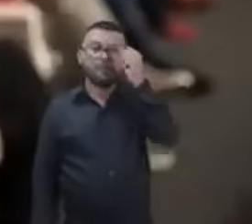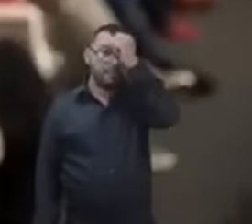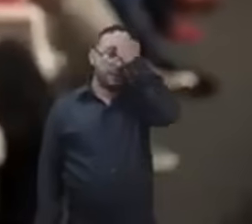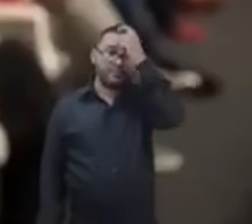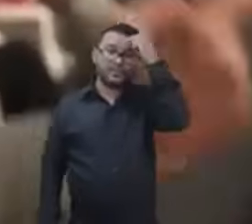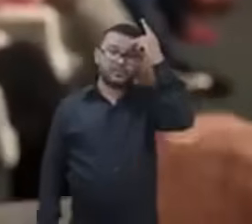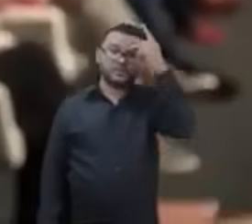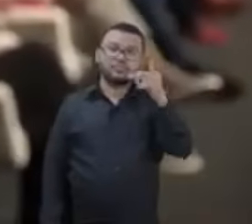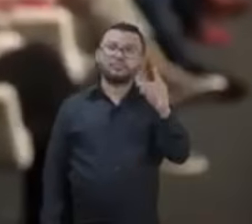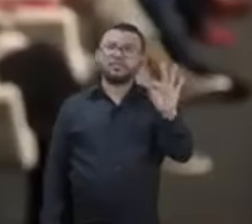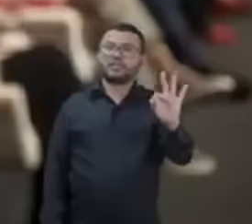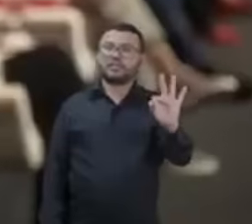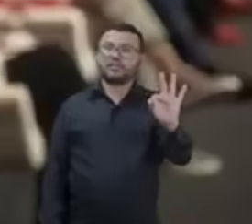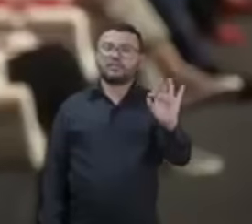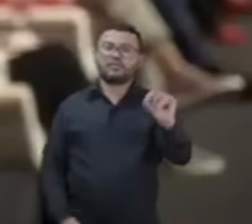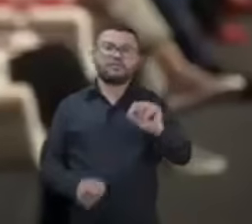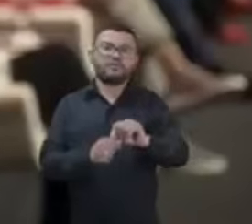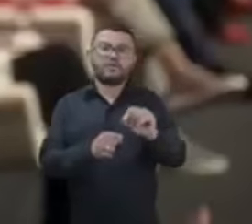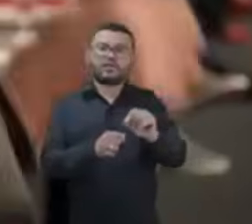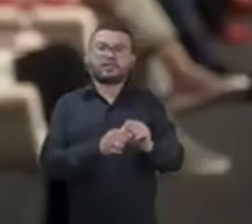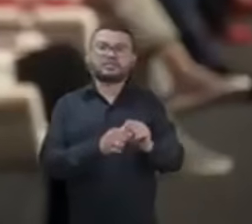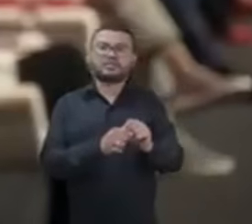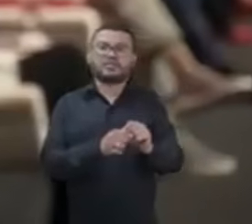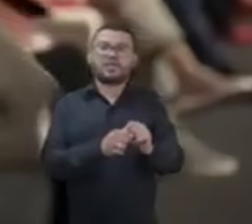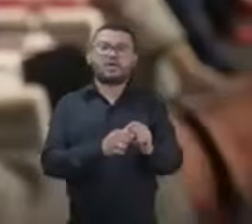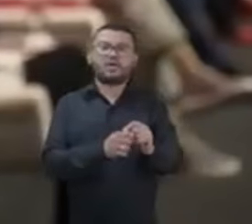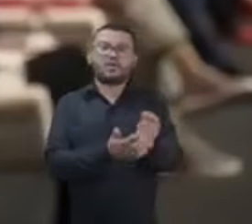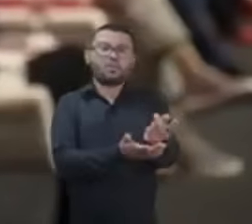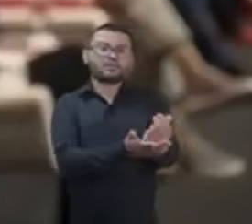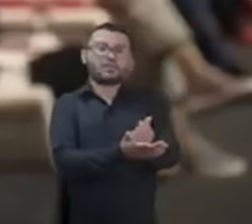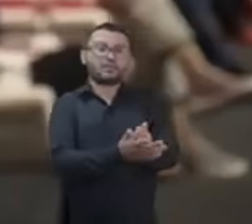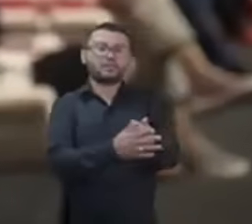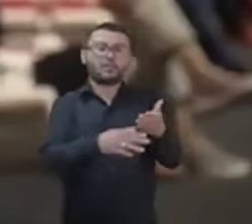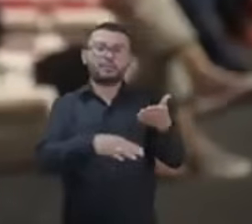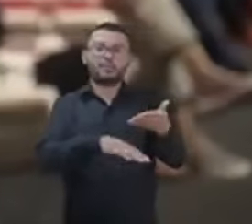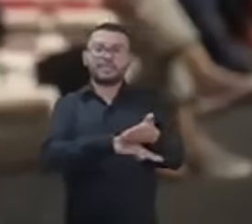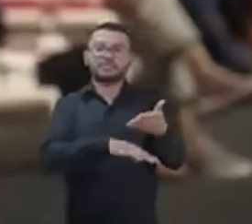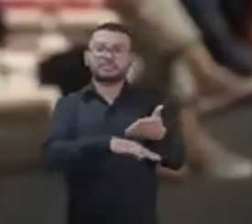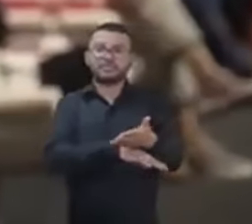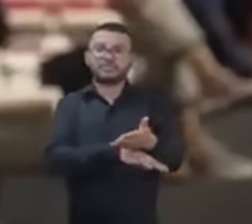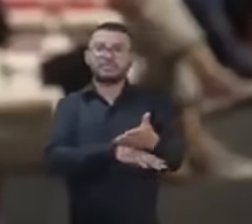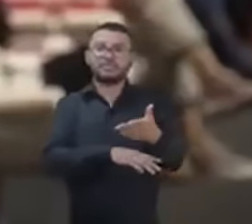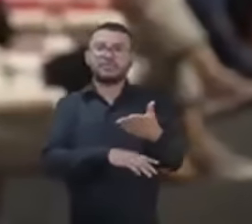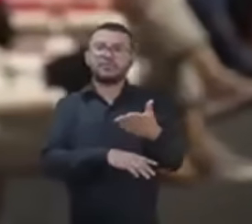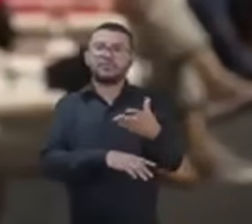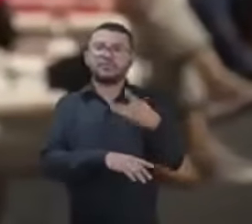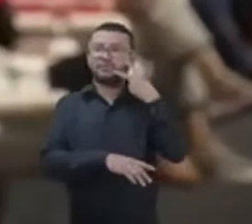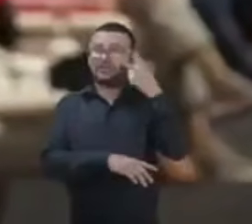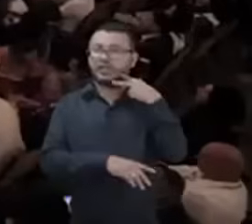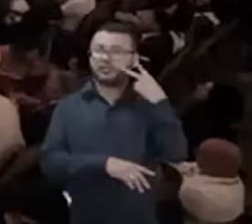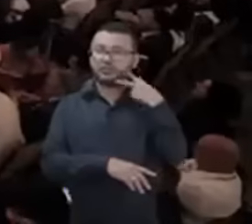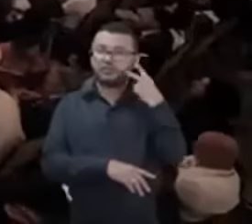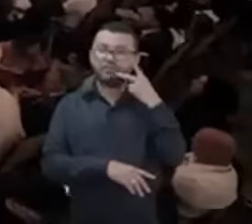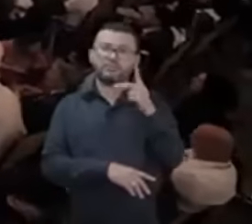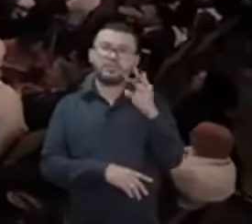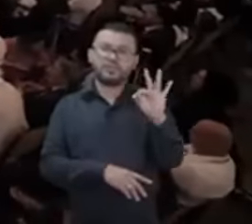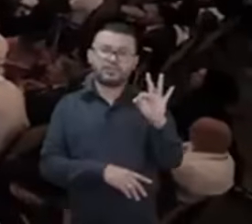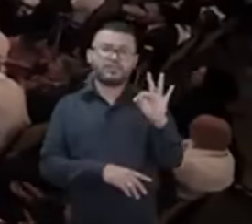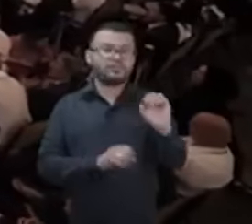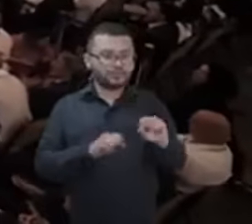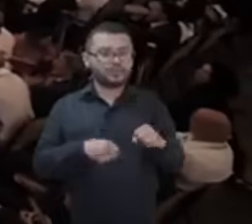do PT não faça orçamento participativo, que as vereadoras e vereadores do PT não defendam o